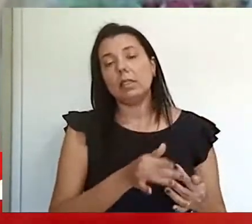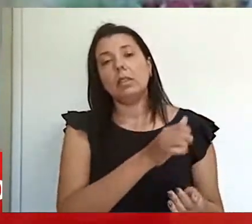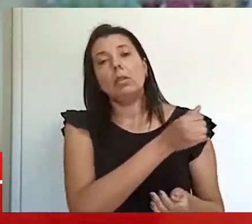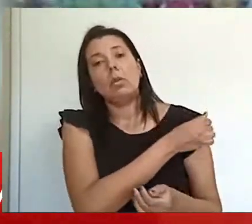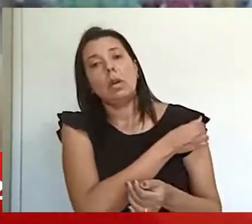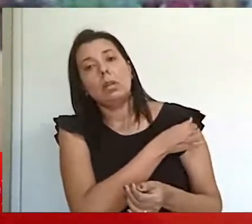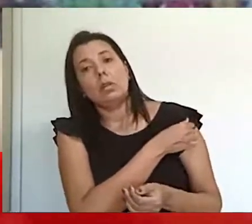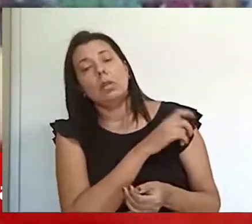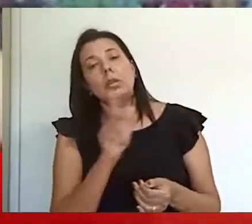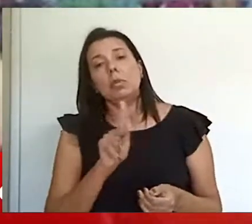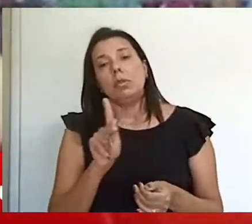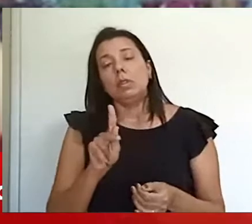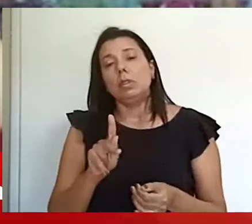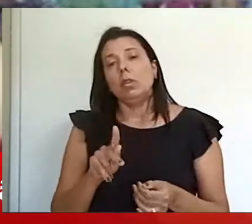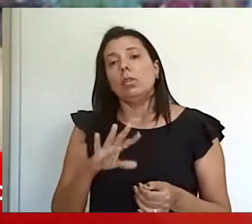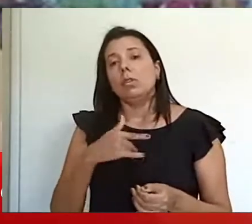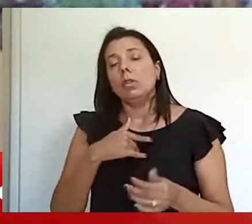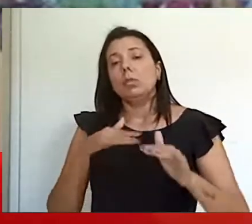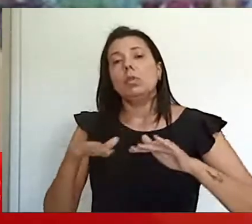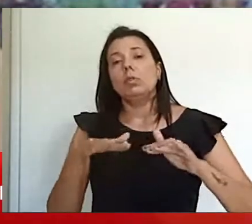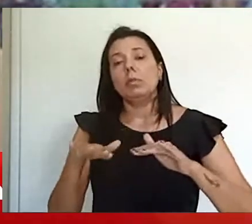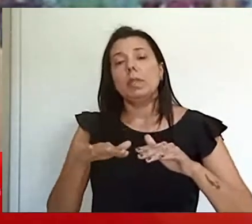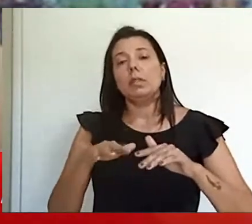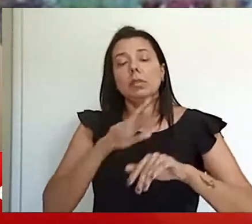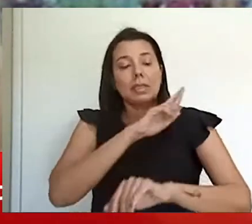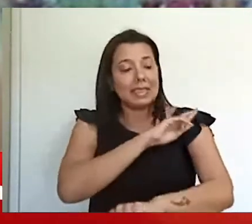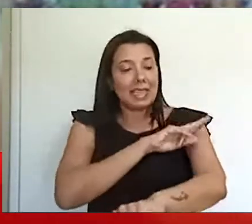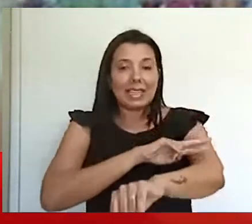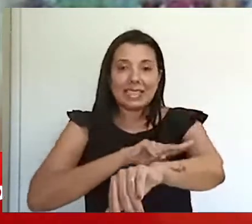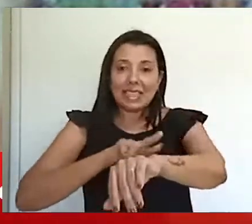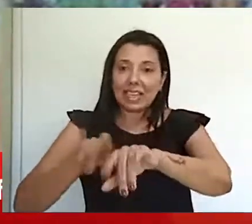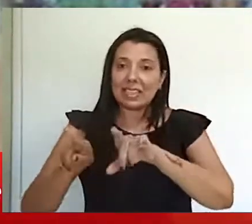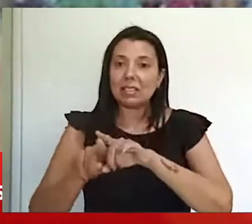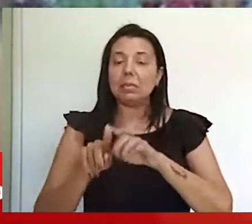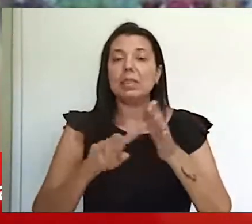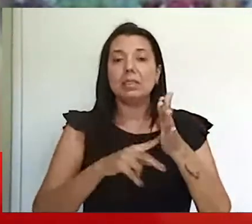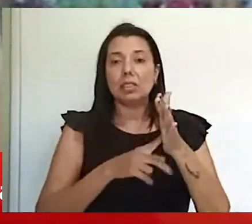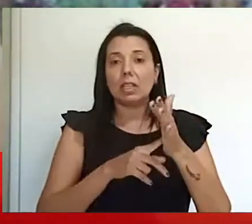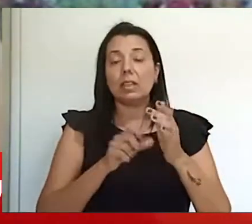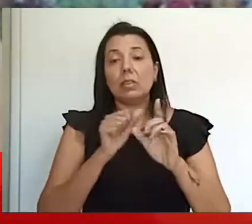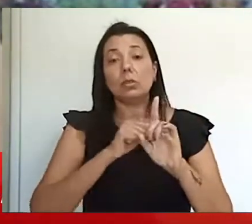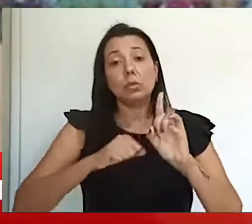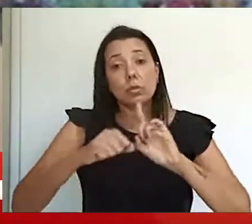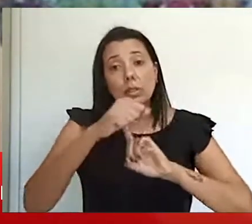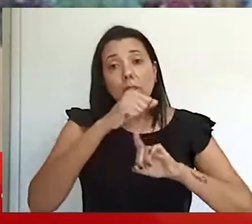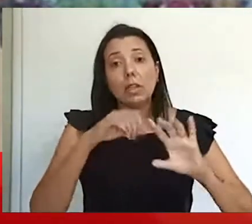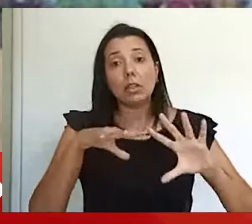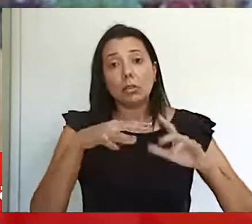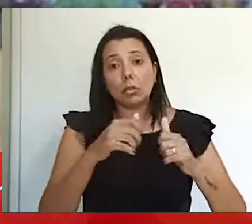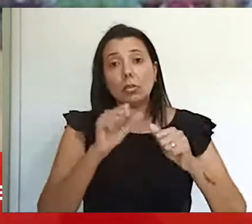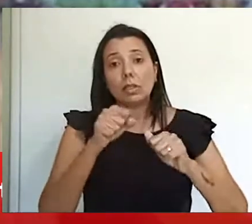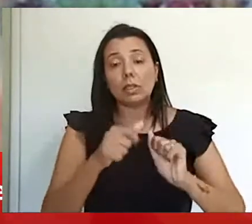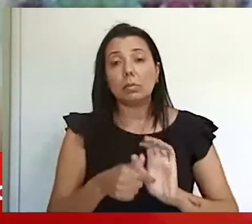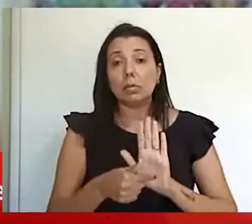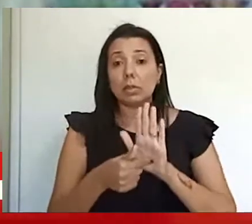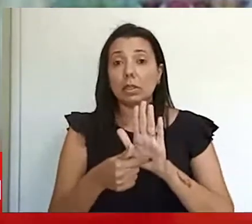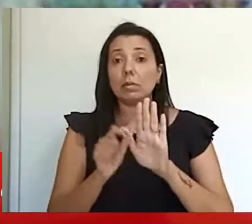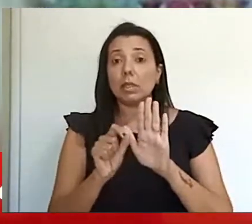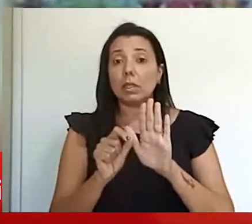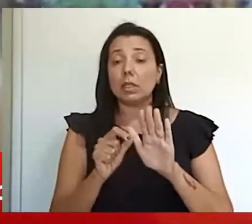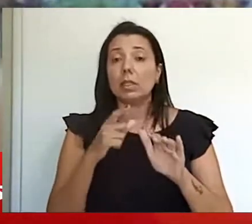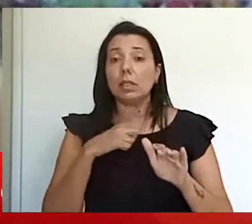com os movimentos sociais, sindicais, enfim, com a sociedade inteira, ou nós teremos um corredor estreito